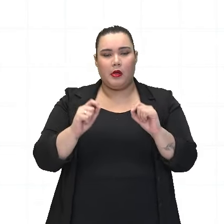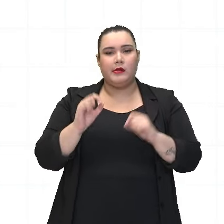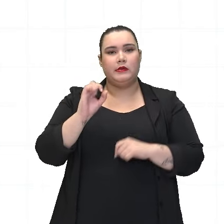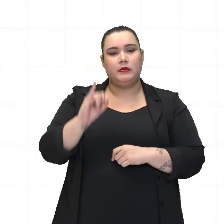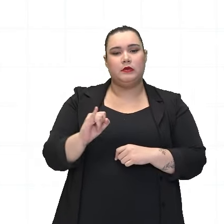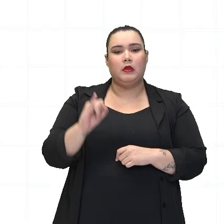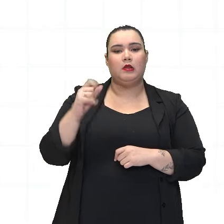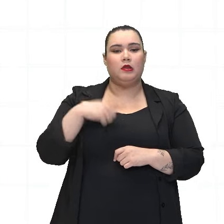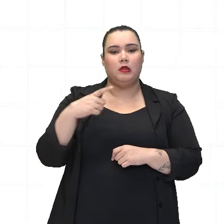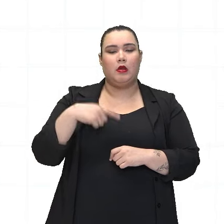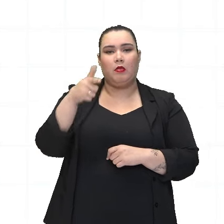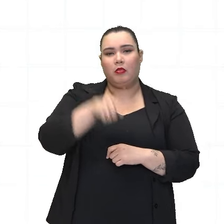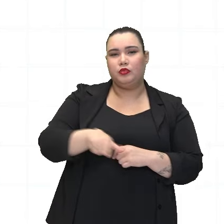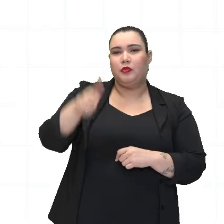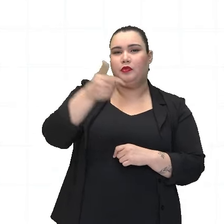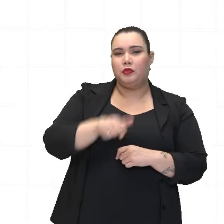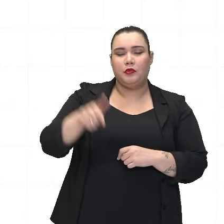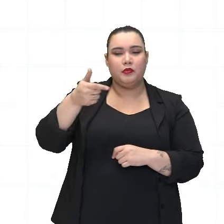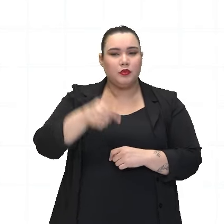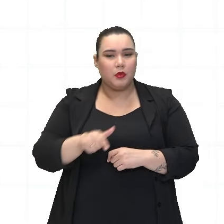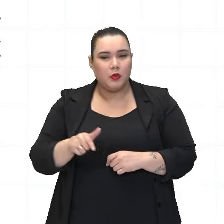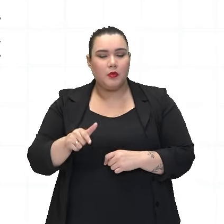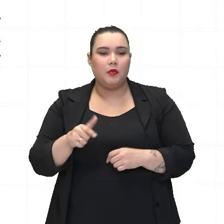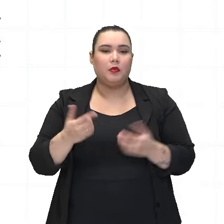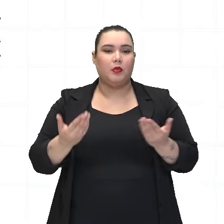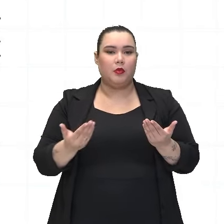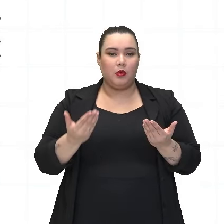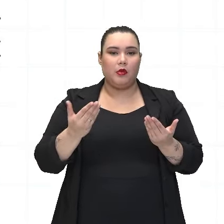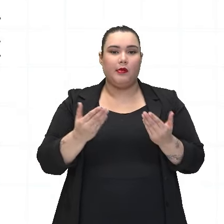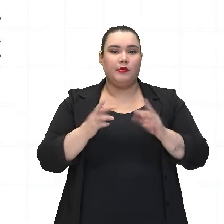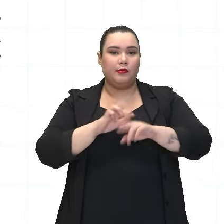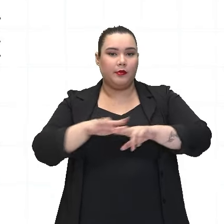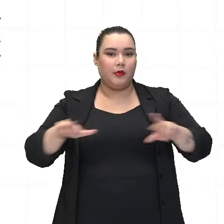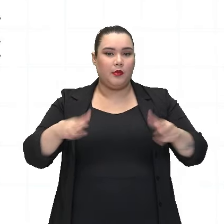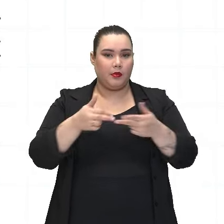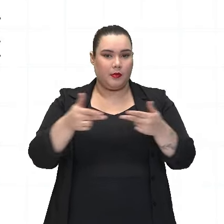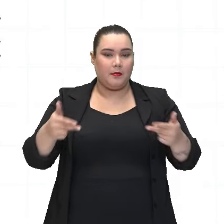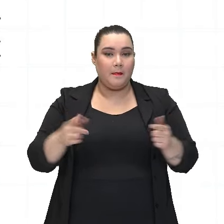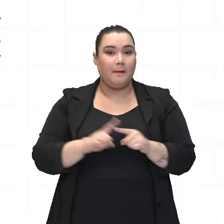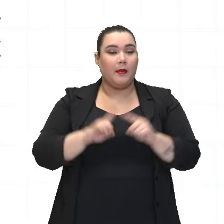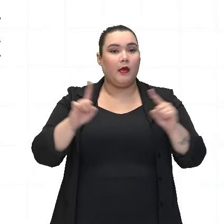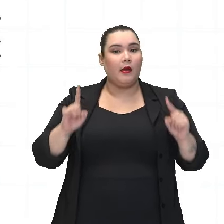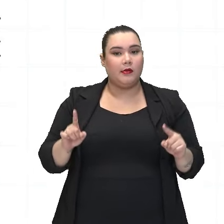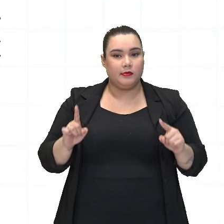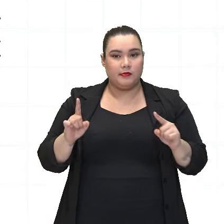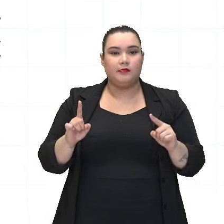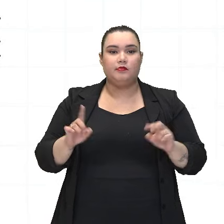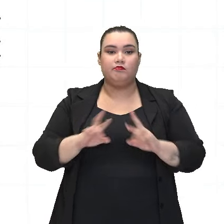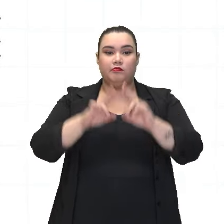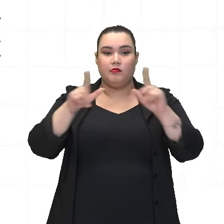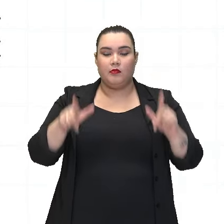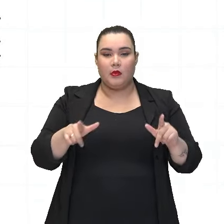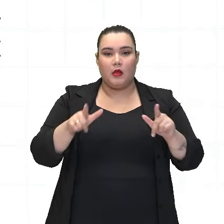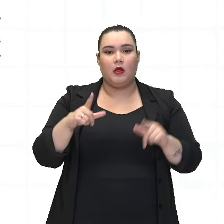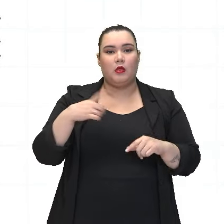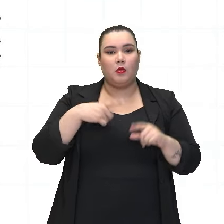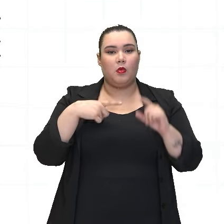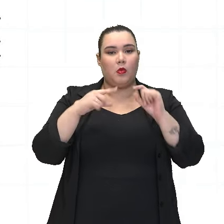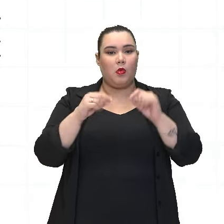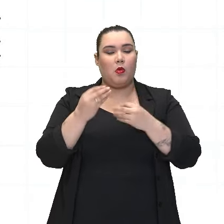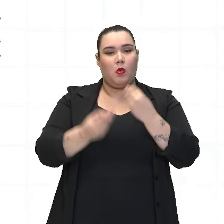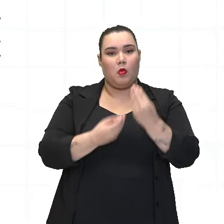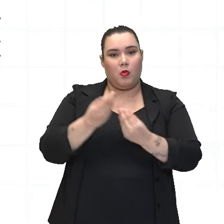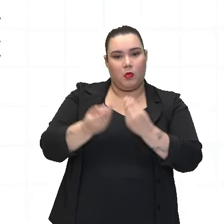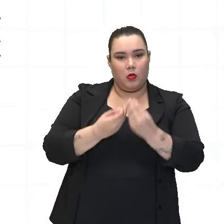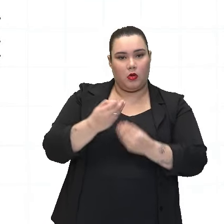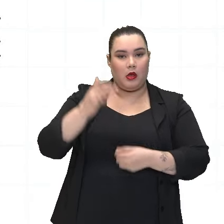regularidade, com a constância, repetição. A diferença das coisas mas, ao contrário, se dirige para o